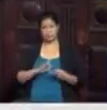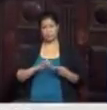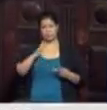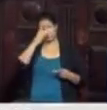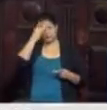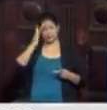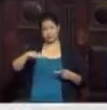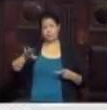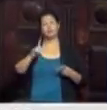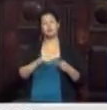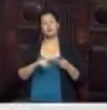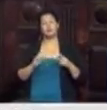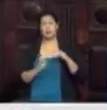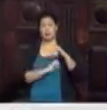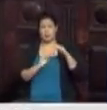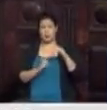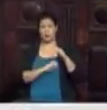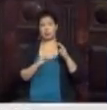o golpe de 64.